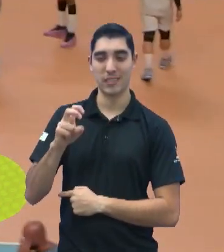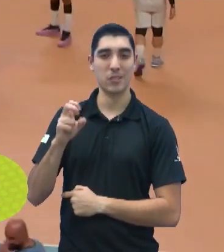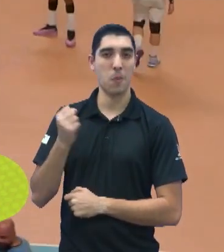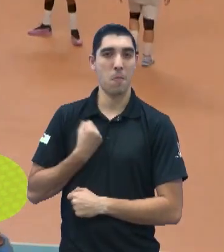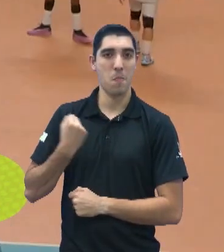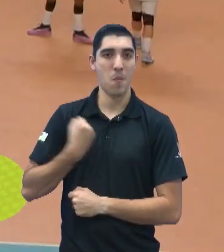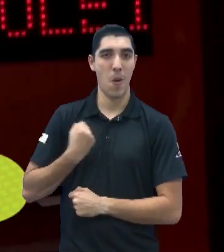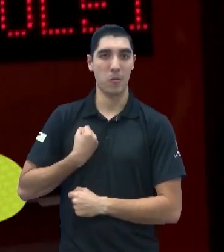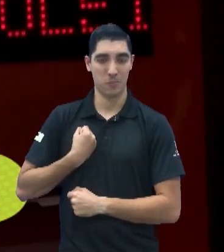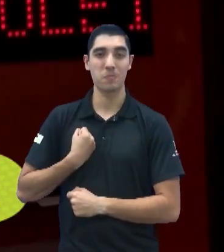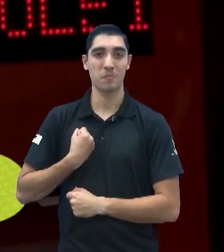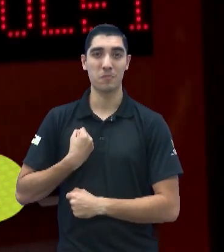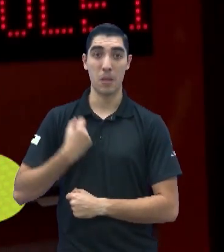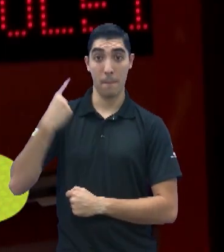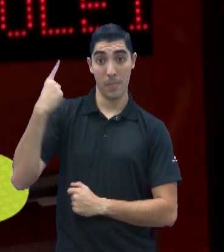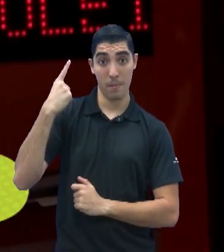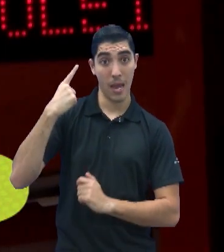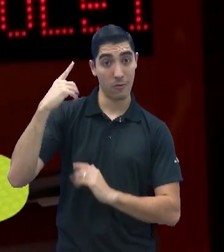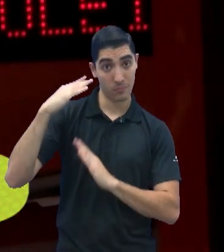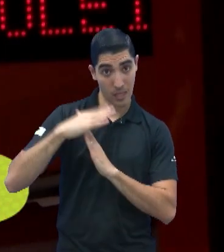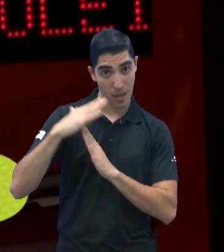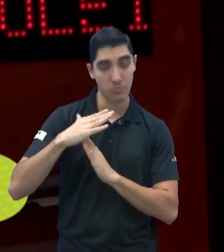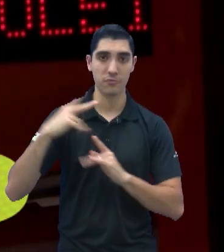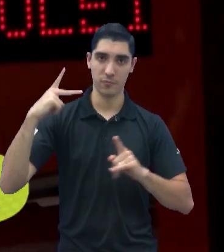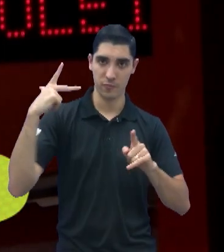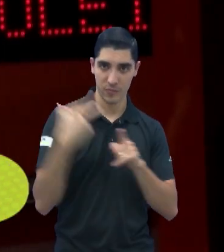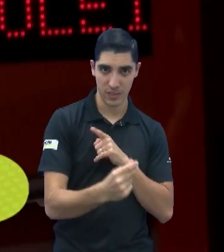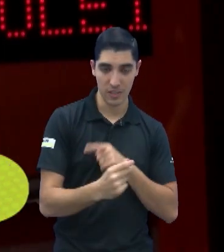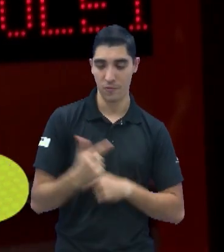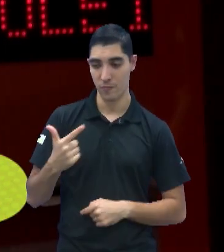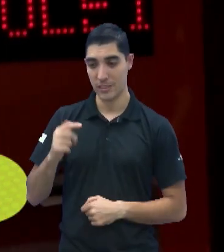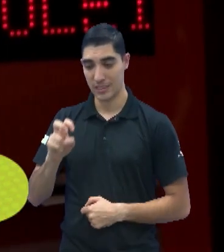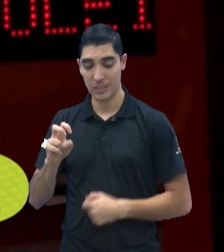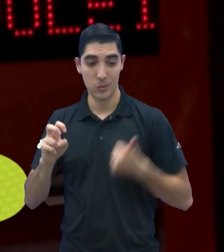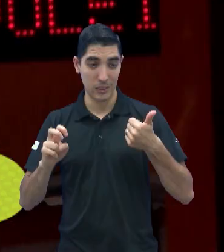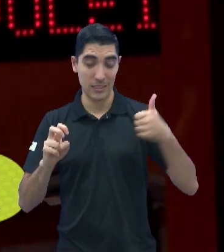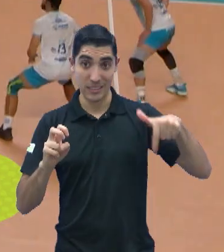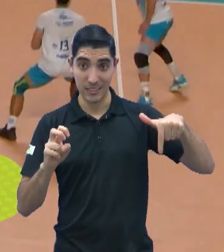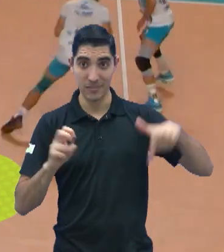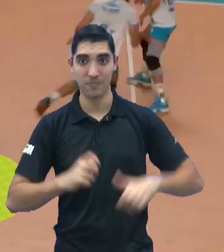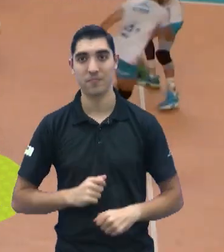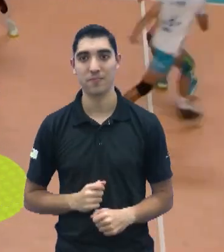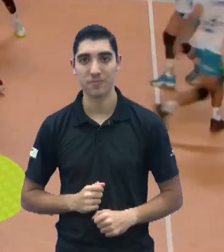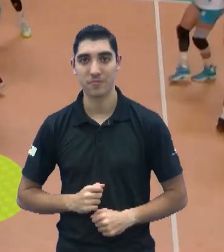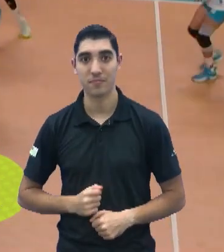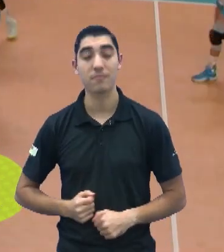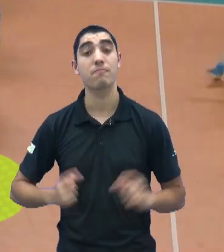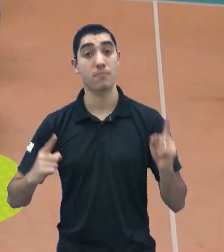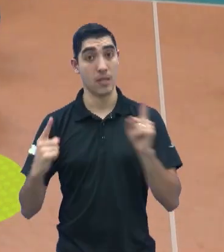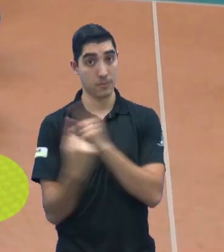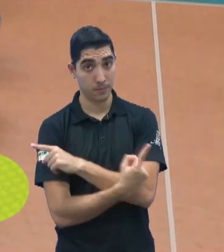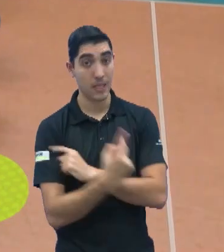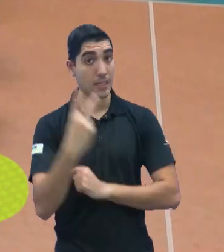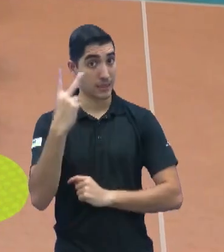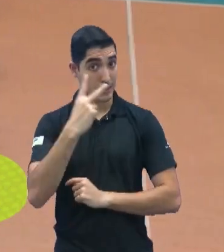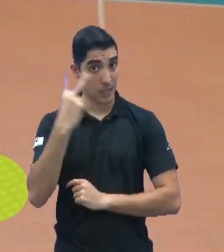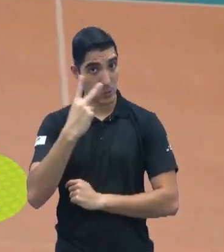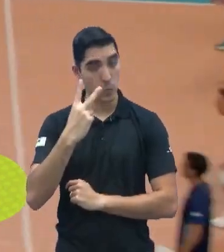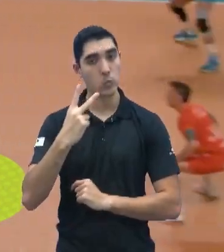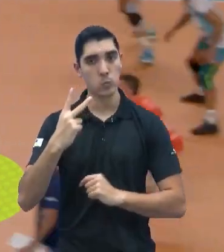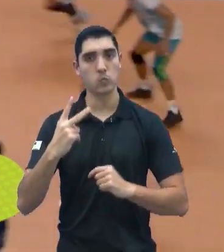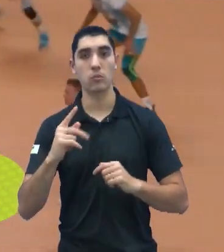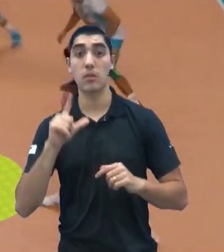números finais e a vitória do São José no primeiro set, 25-17. A segunda parcial começou